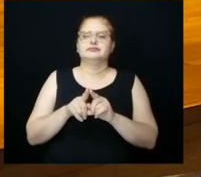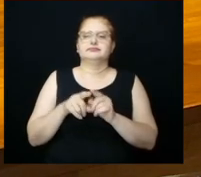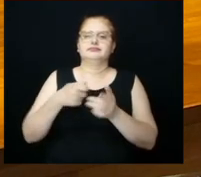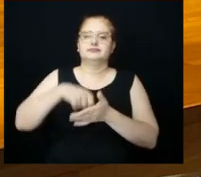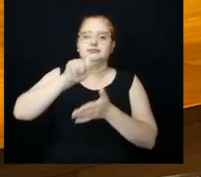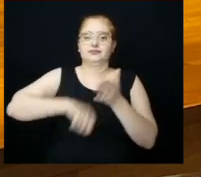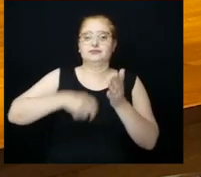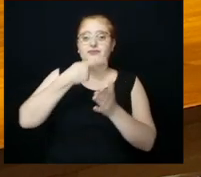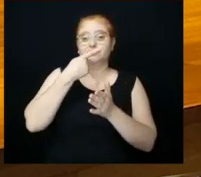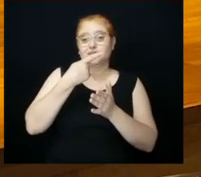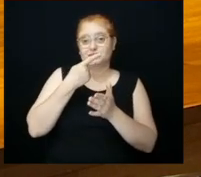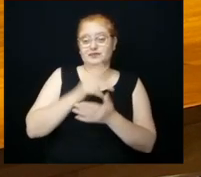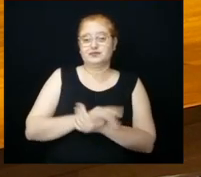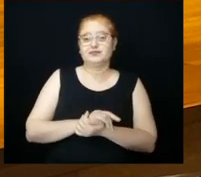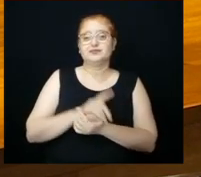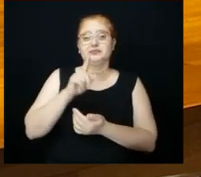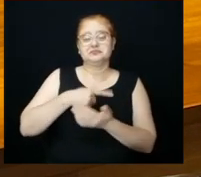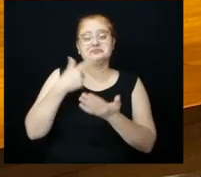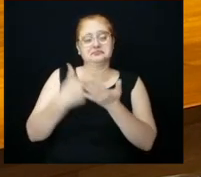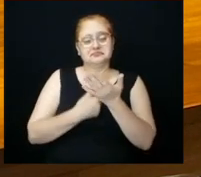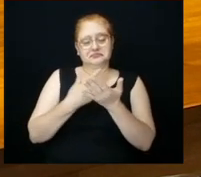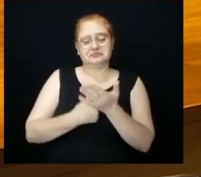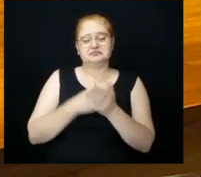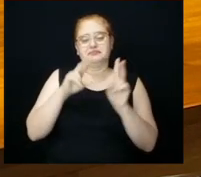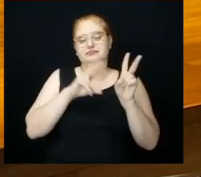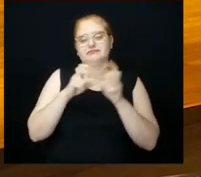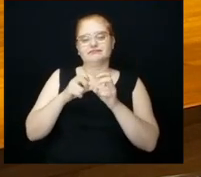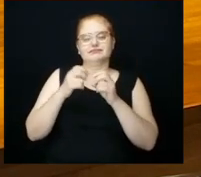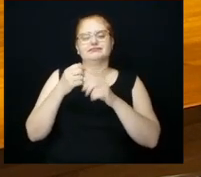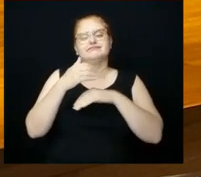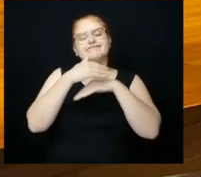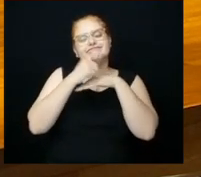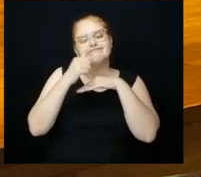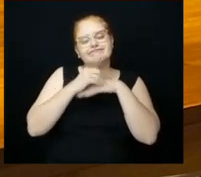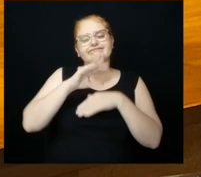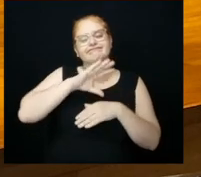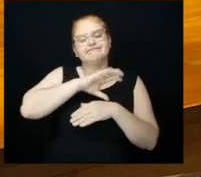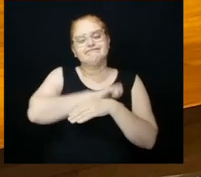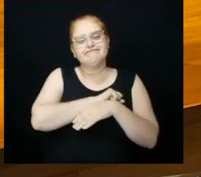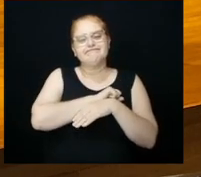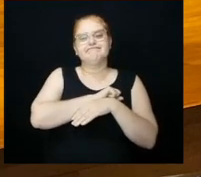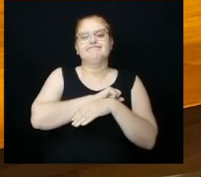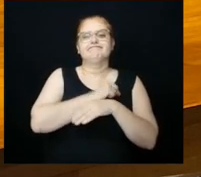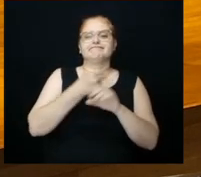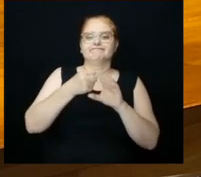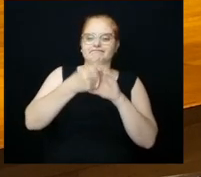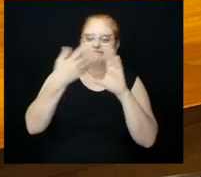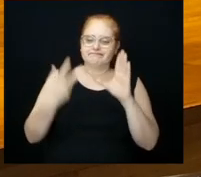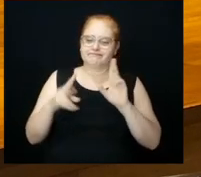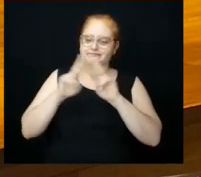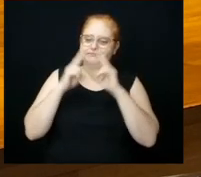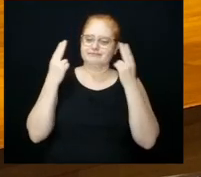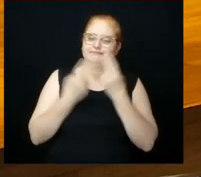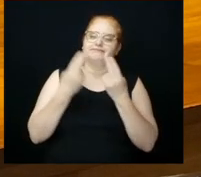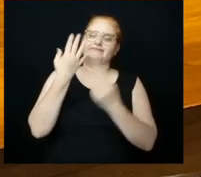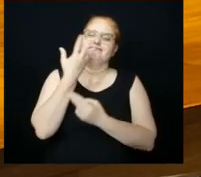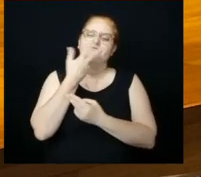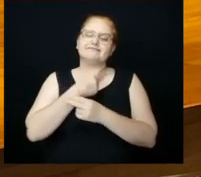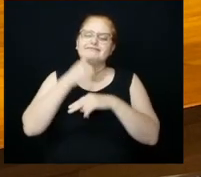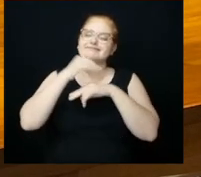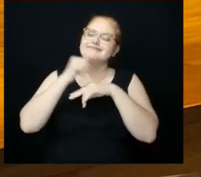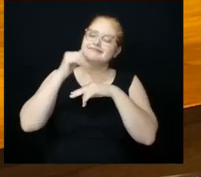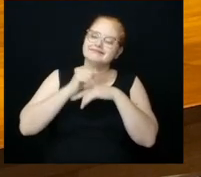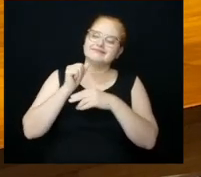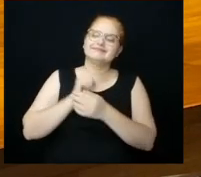próprio Ondjak, é um livro sobre o afeto, sobre o amor, sobre aspectos universais da infância, do